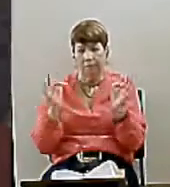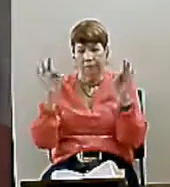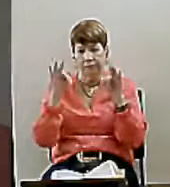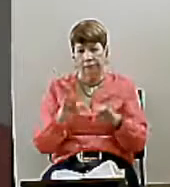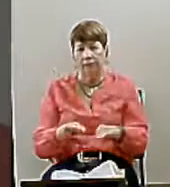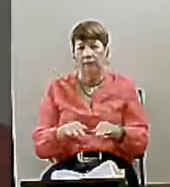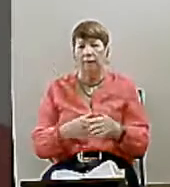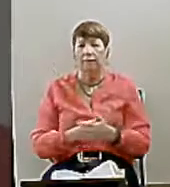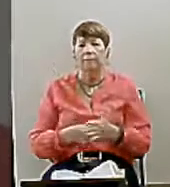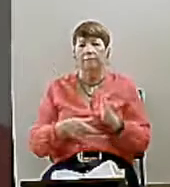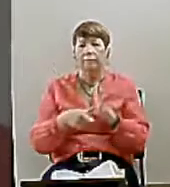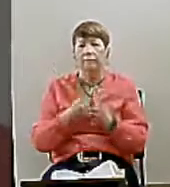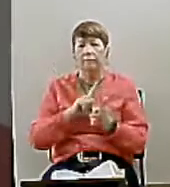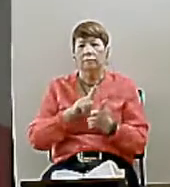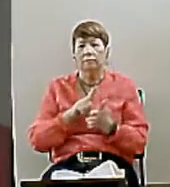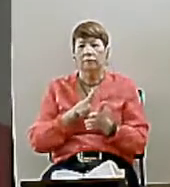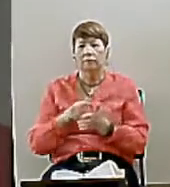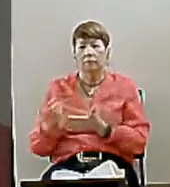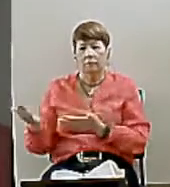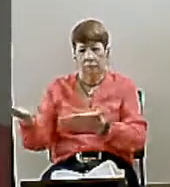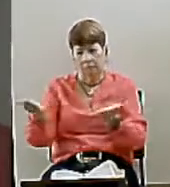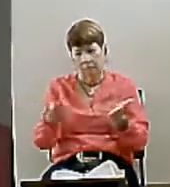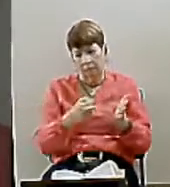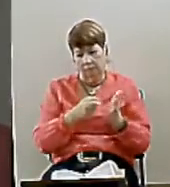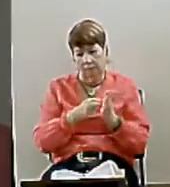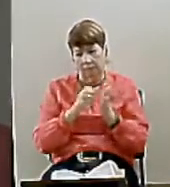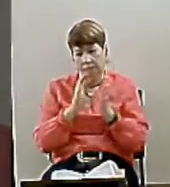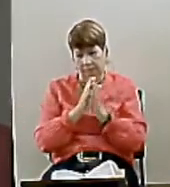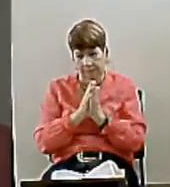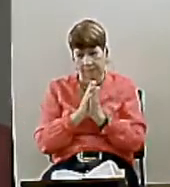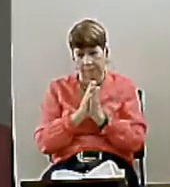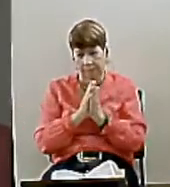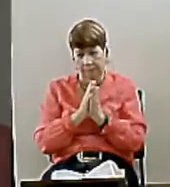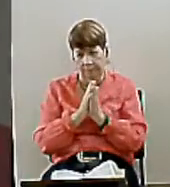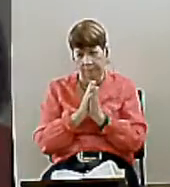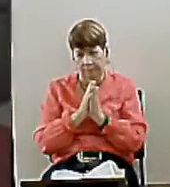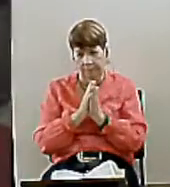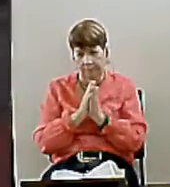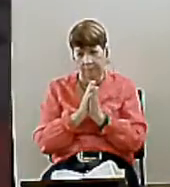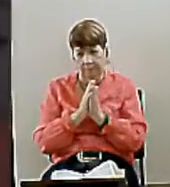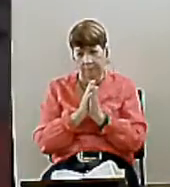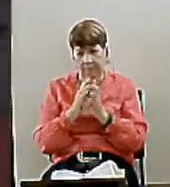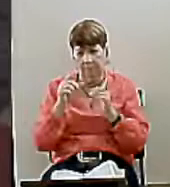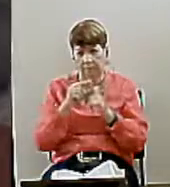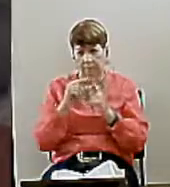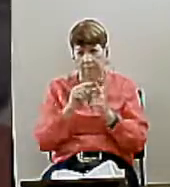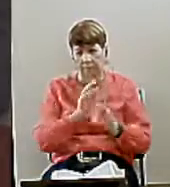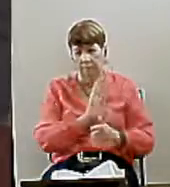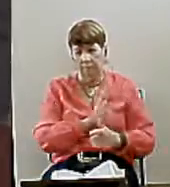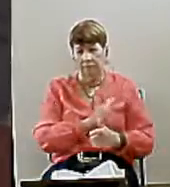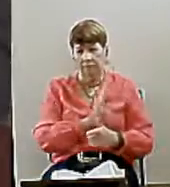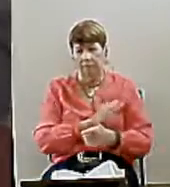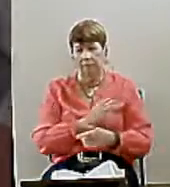antes de dar esses avisos vamos orar pedindo que Deus aplique no nosso coração a sua palavra pai